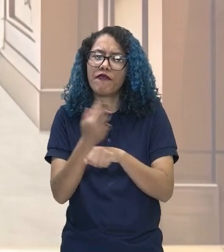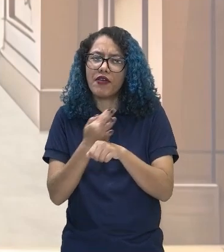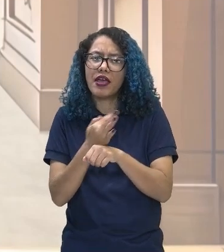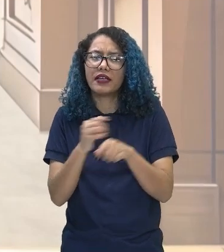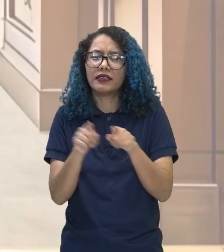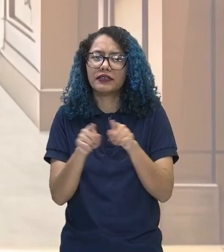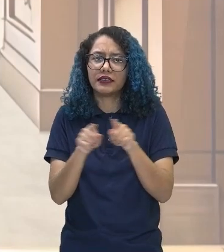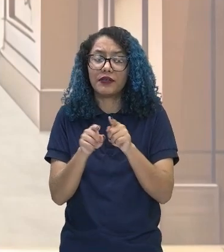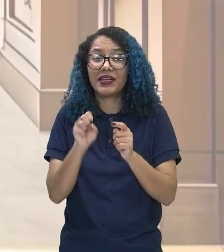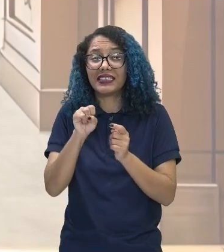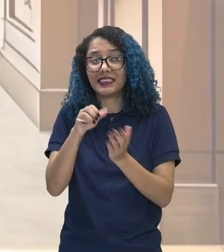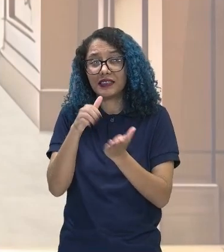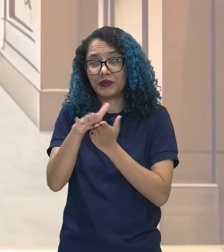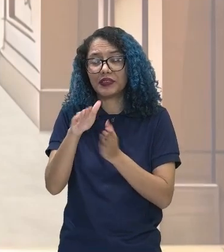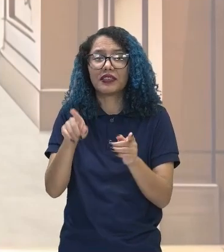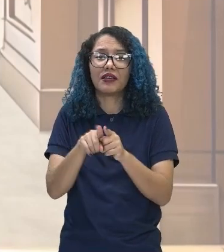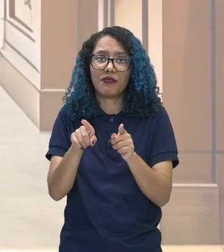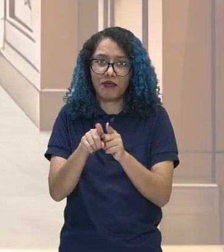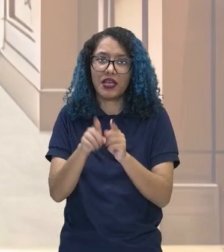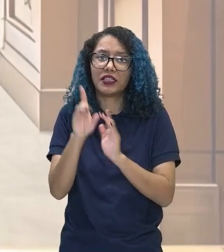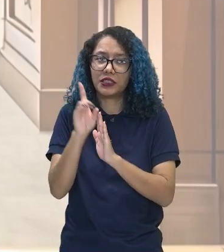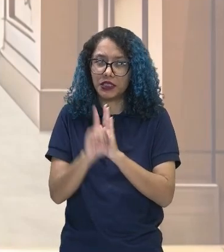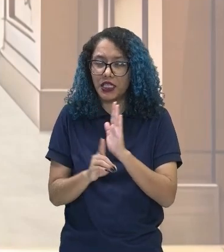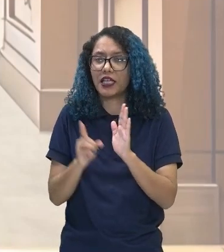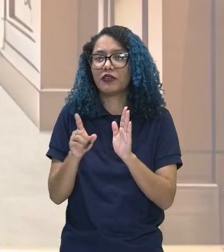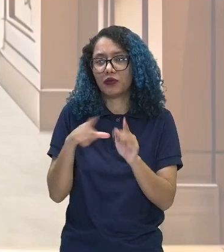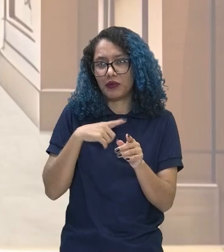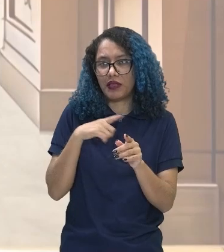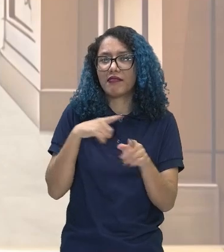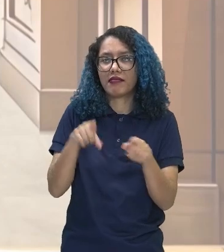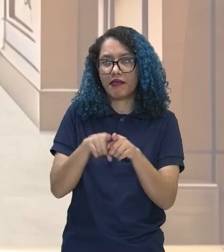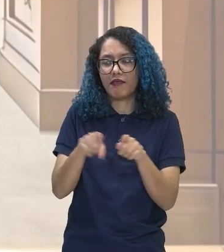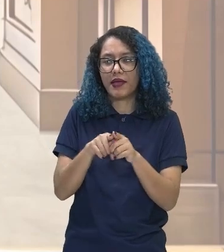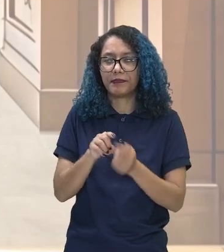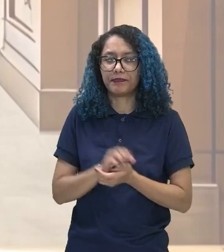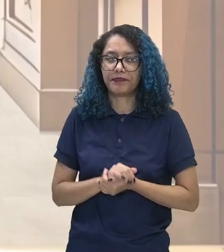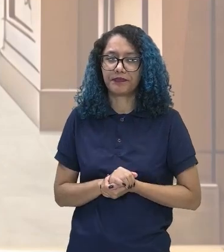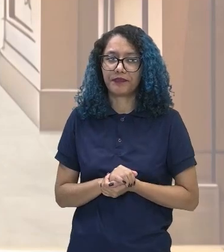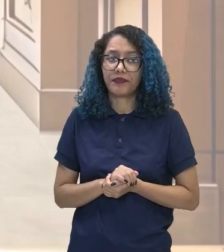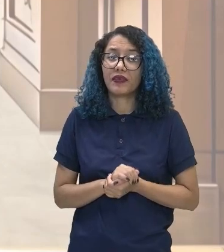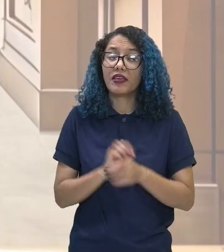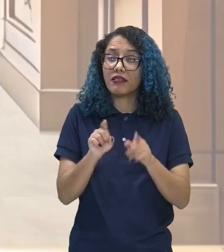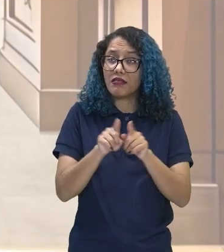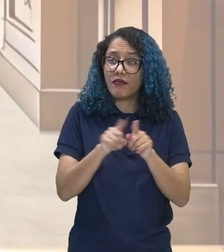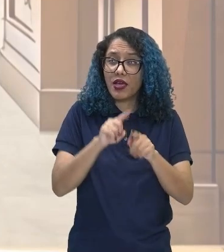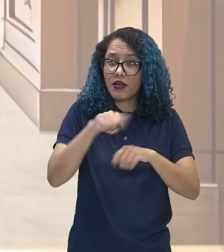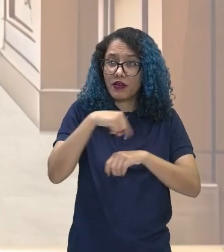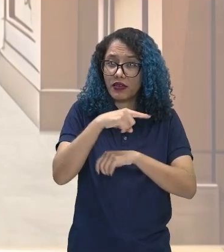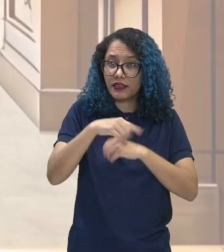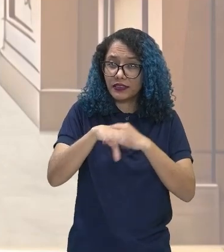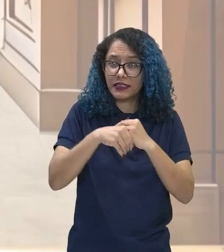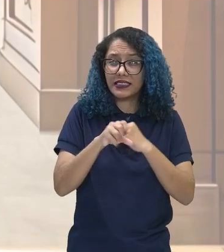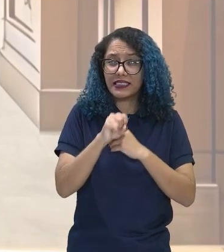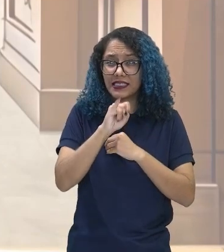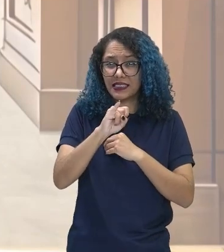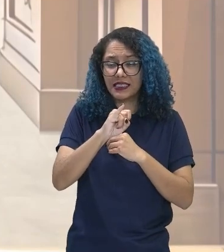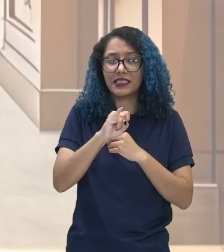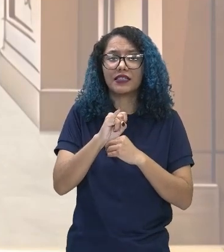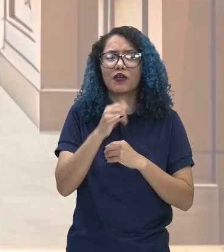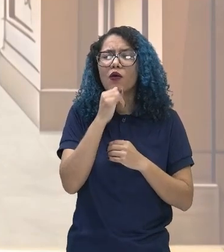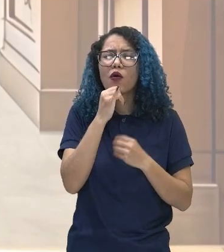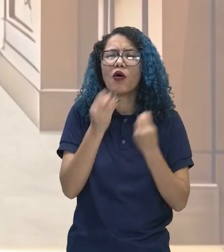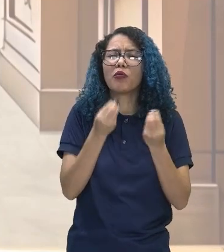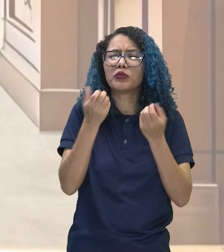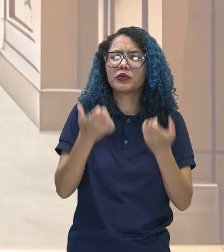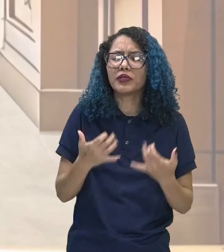Então, sempre nós temos direitos às férias. Muito bem. E tem também, olha, hora extra, se você trabalhar demais, não é assim? Como é que funciona a hora extra